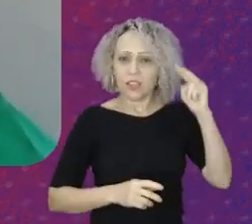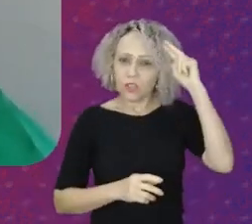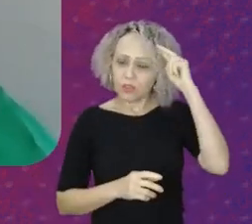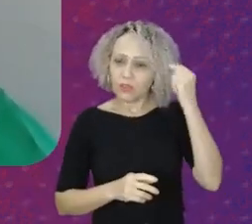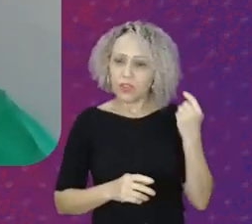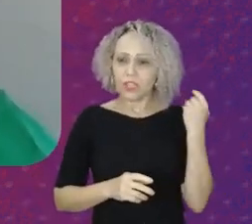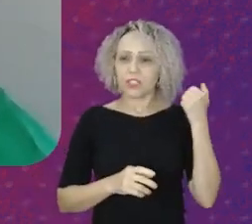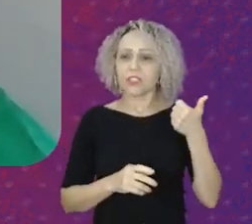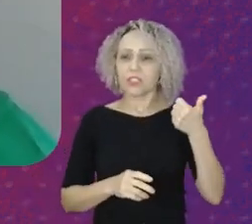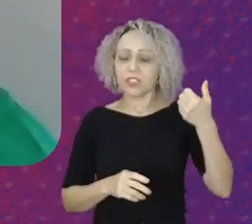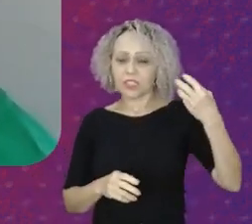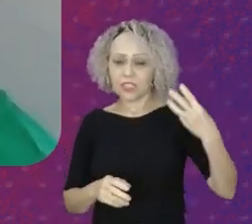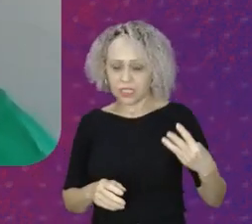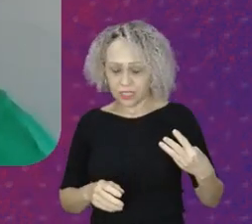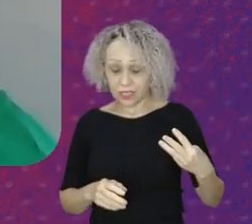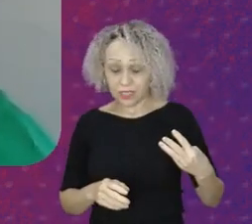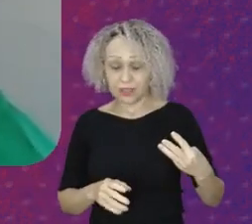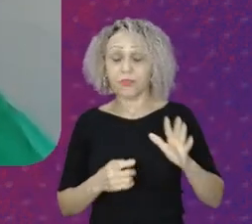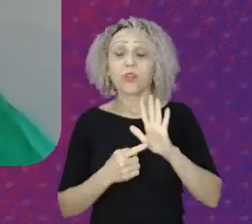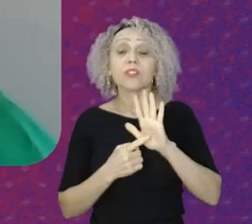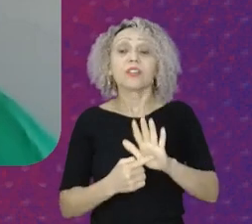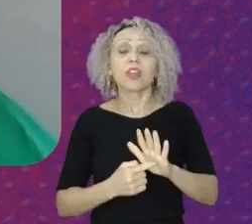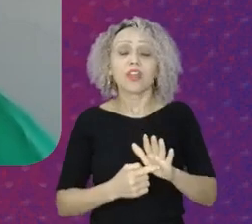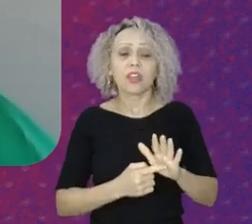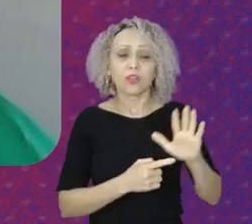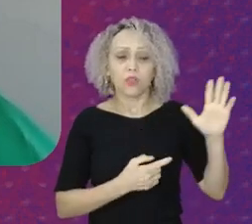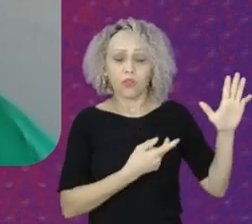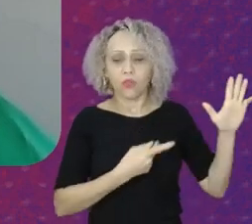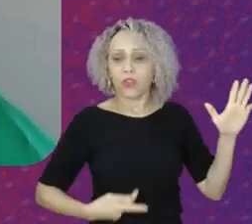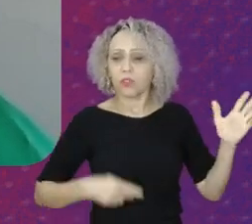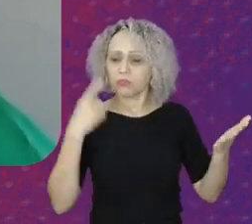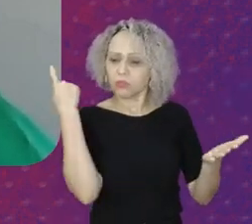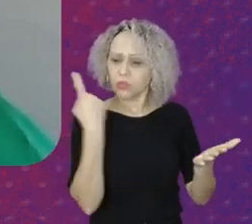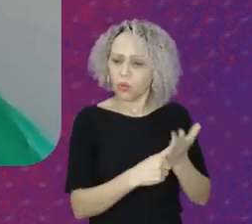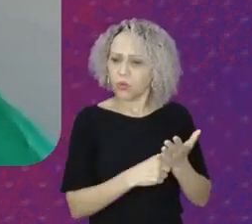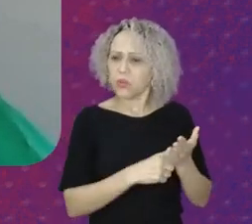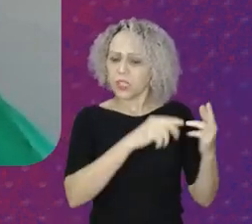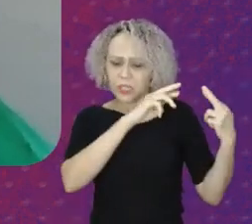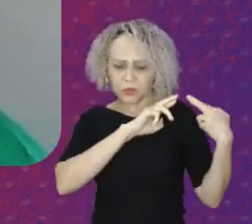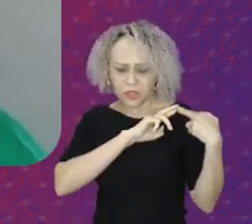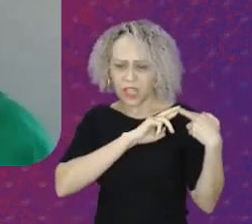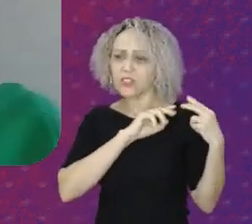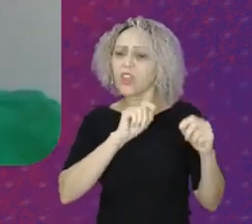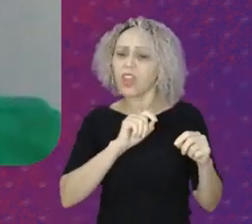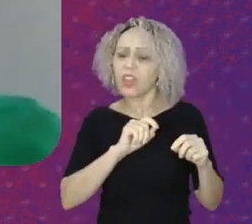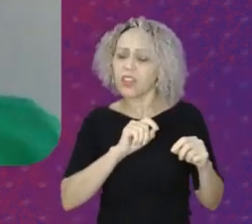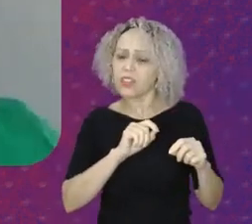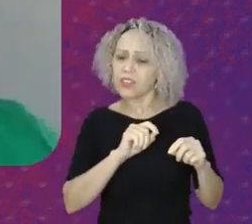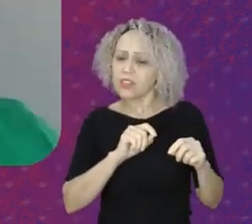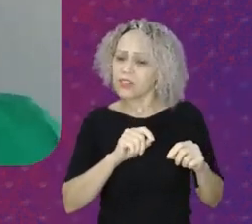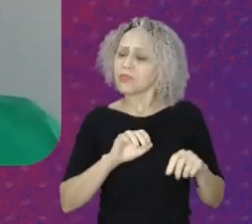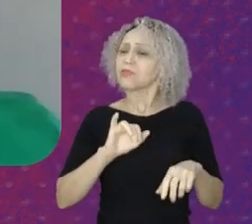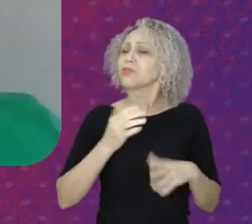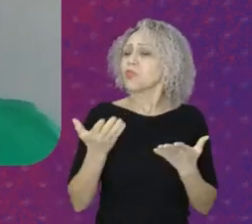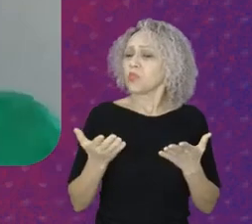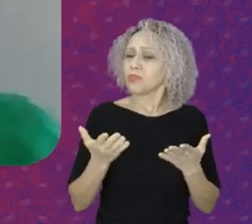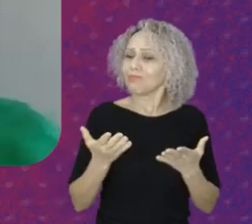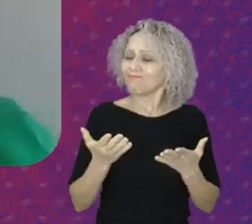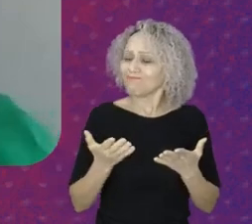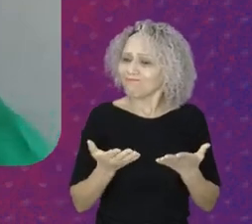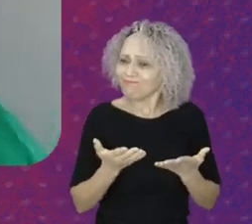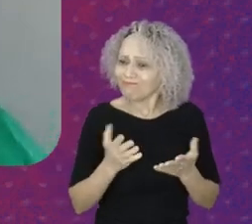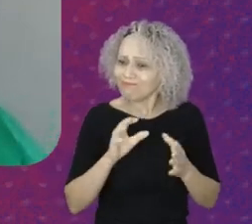né? Mostrando o compromisso também do governo do presidente Lula com as ações afirmativas. Porque havia uma dúvida. Se as